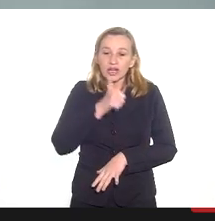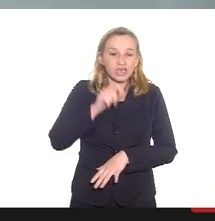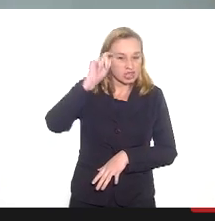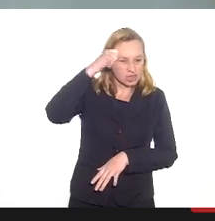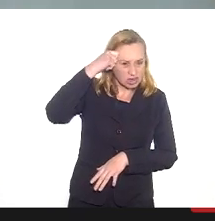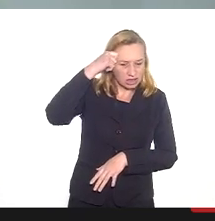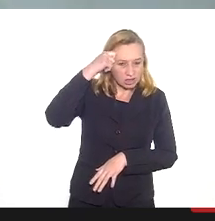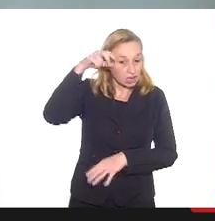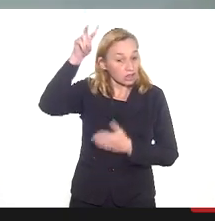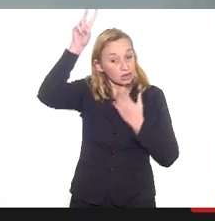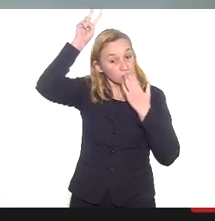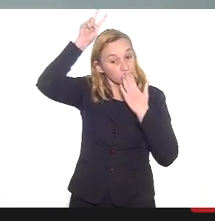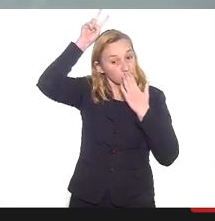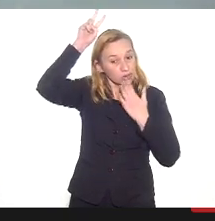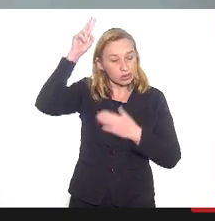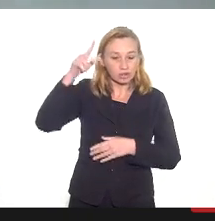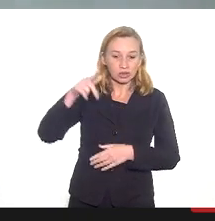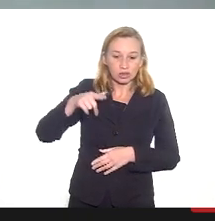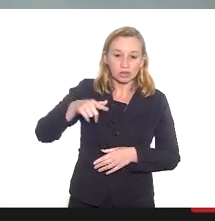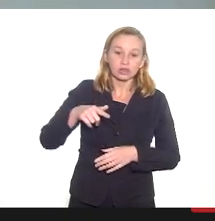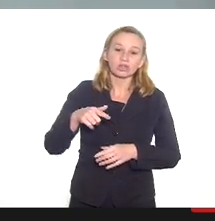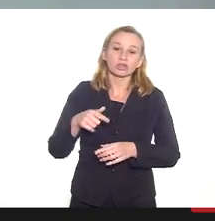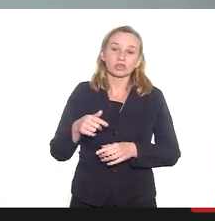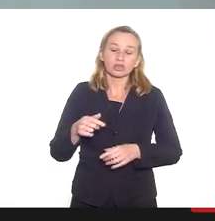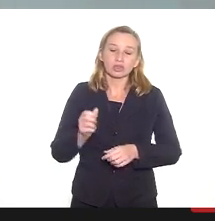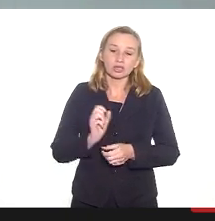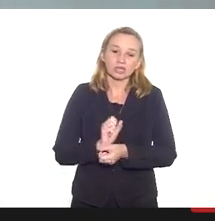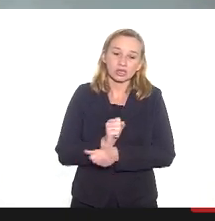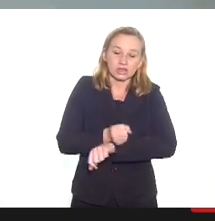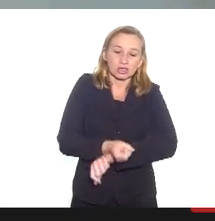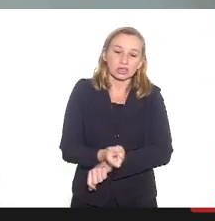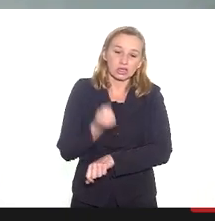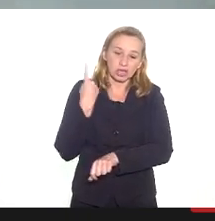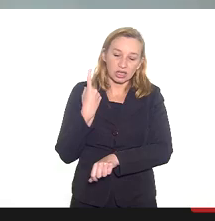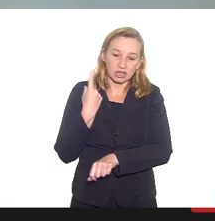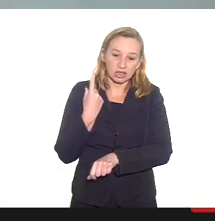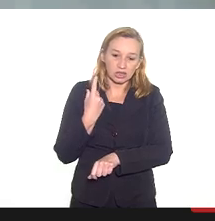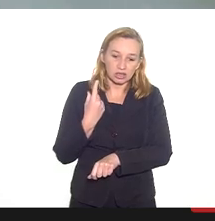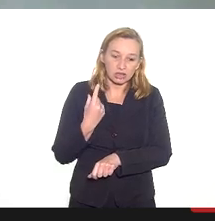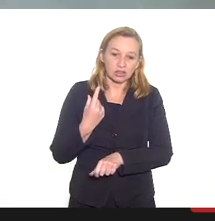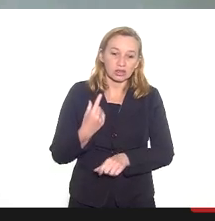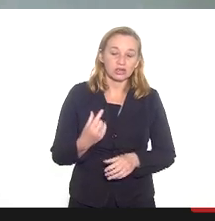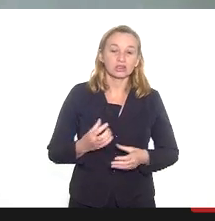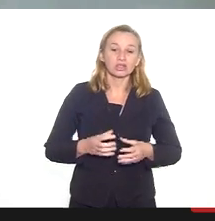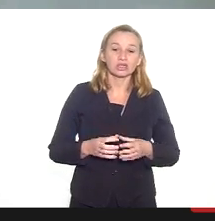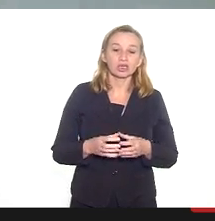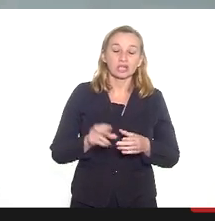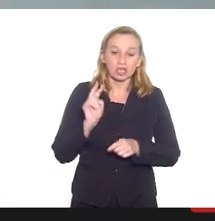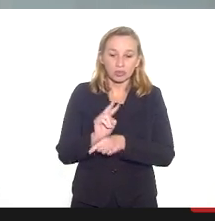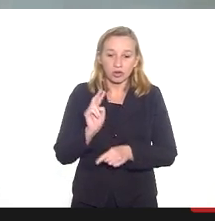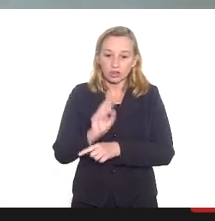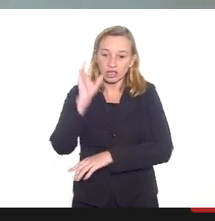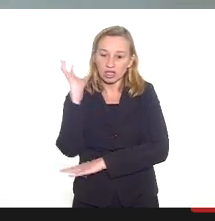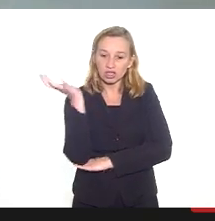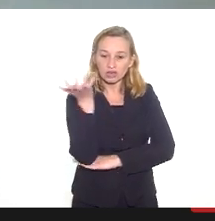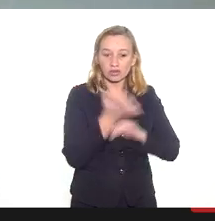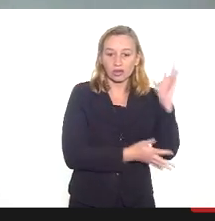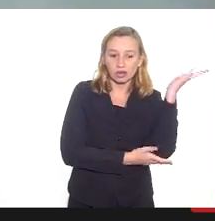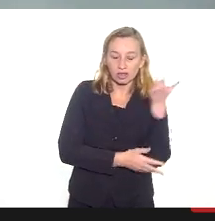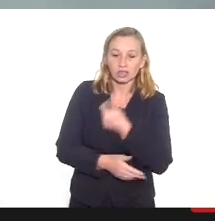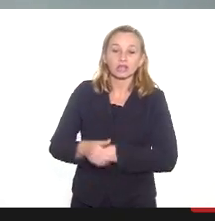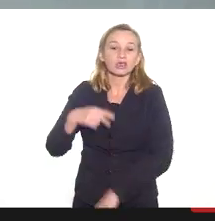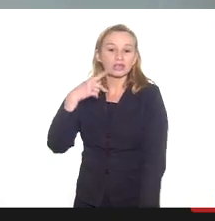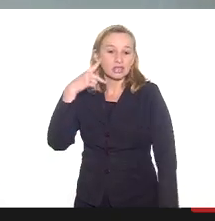as indígenas, as quilombolas, ribeirinhas, das águas, das florestas, as antiproibicionistas, tem parlamentares,